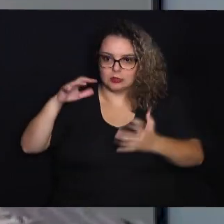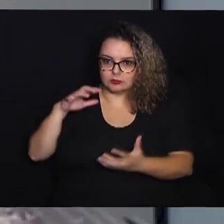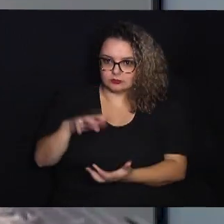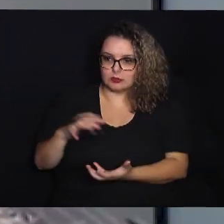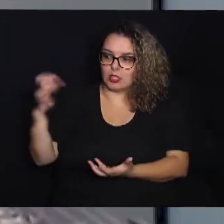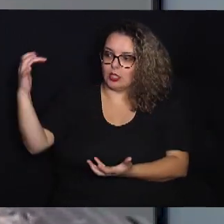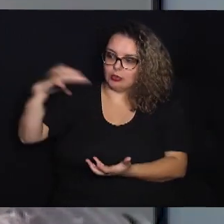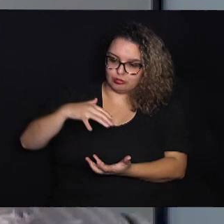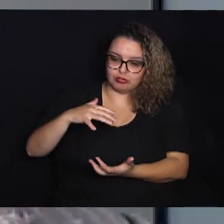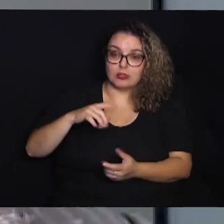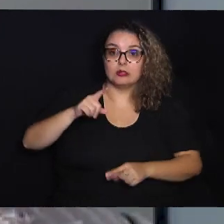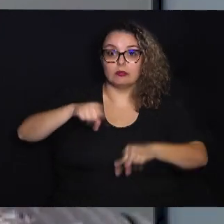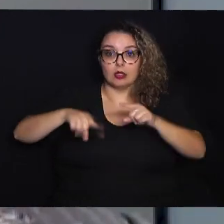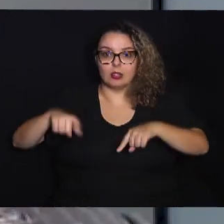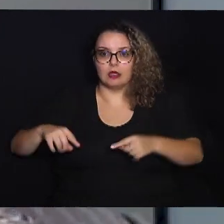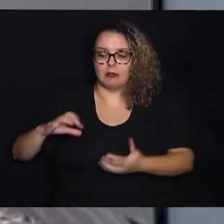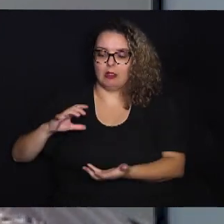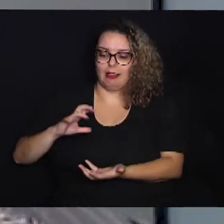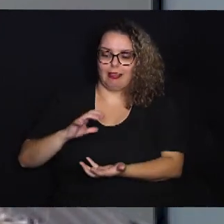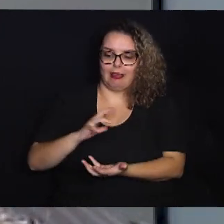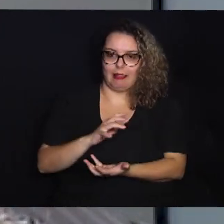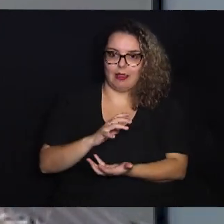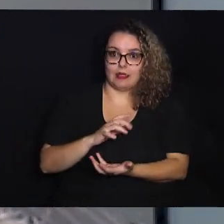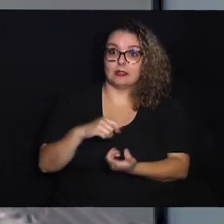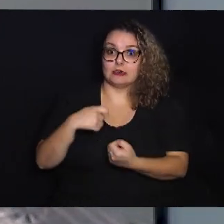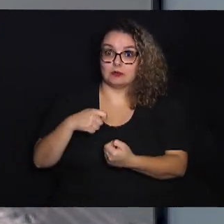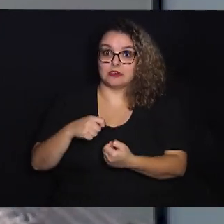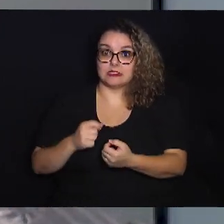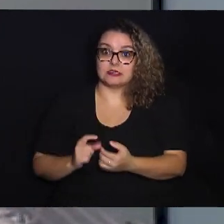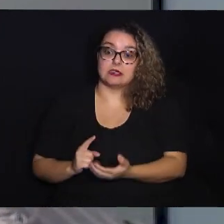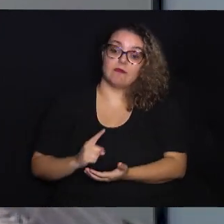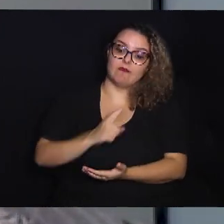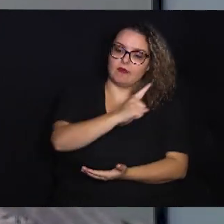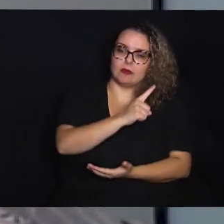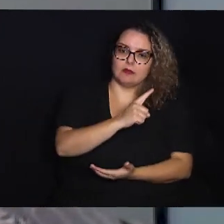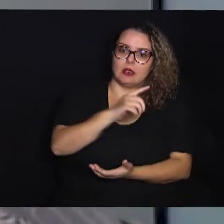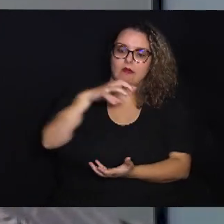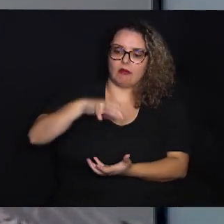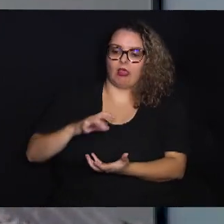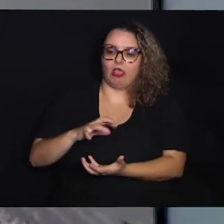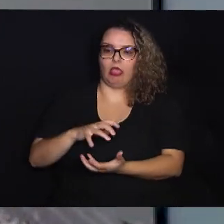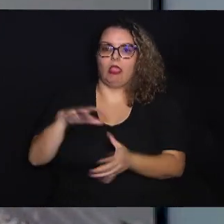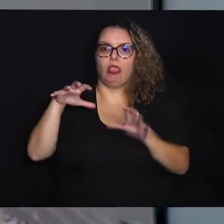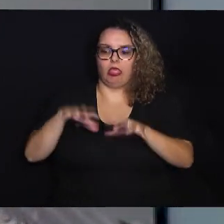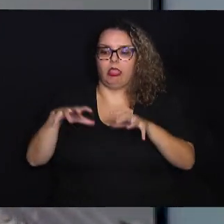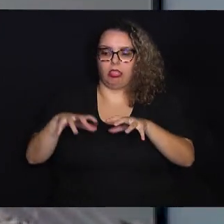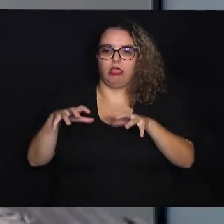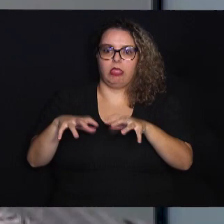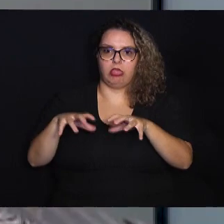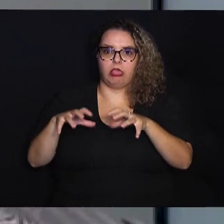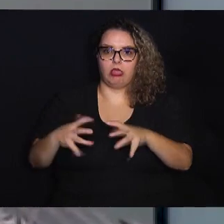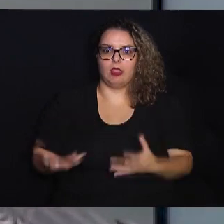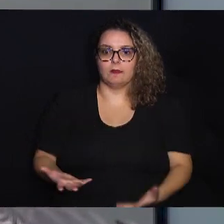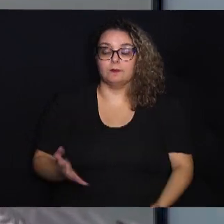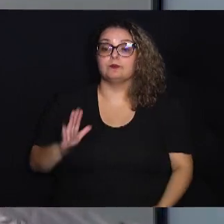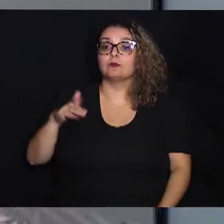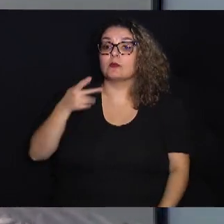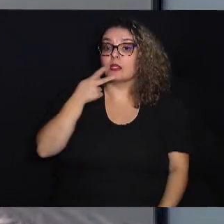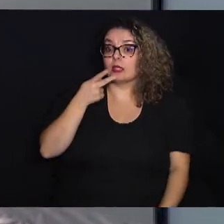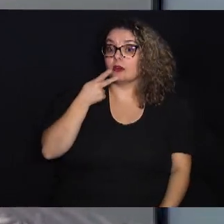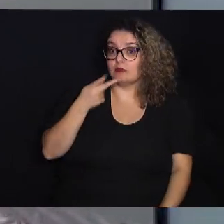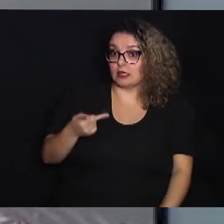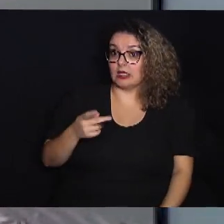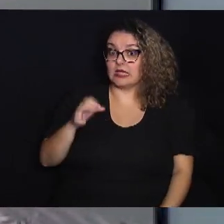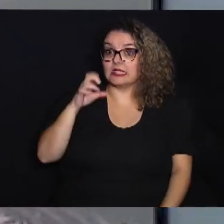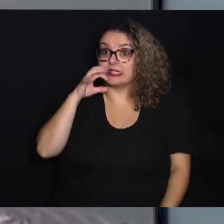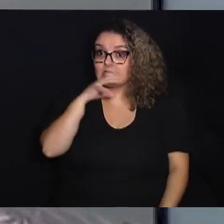exagerada, há um desequilíbrio. Então, esse calor que deveria voltar para o espaço, ele fica retido. Então, por isso que quando a